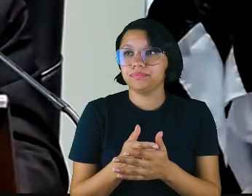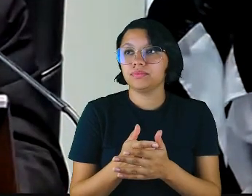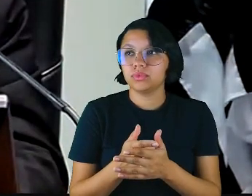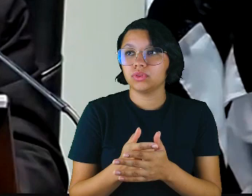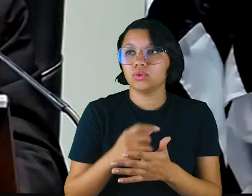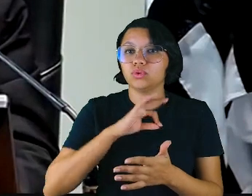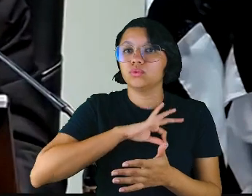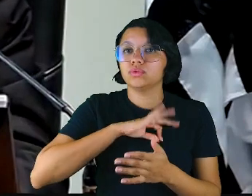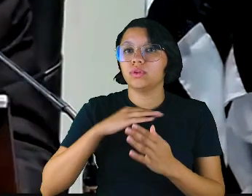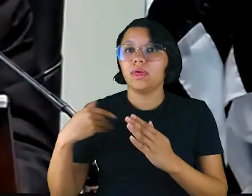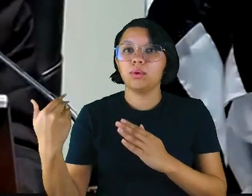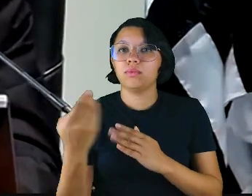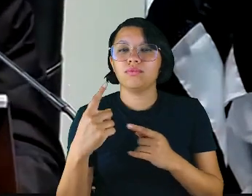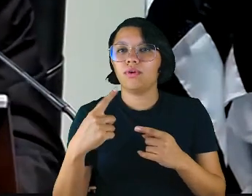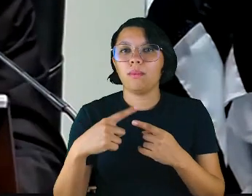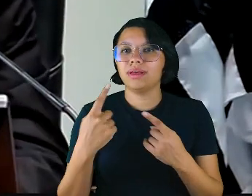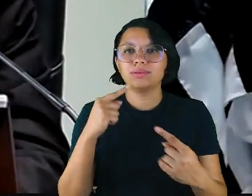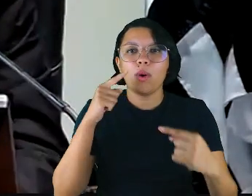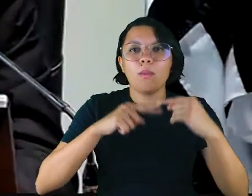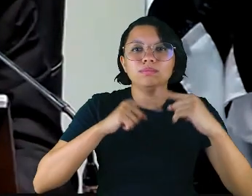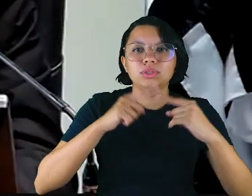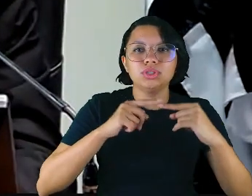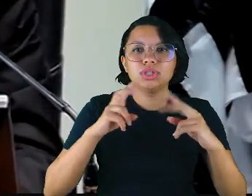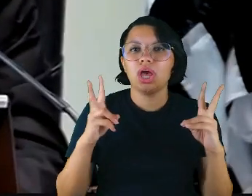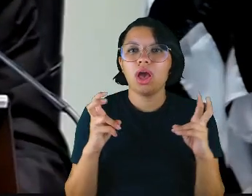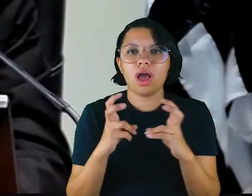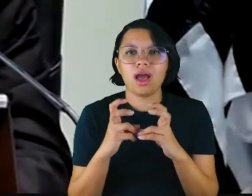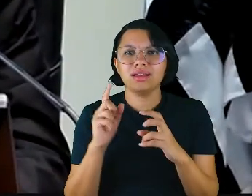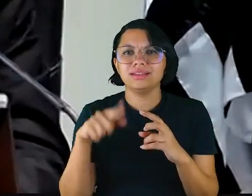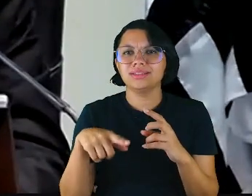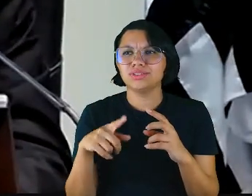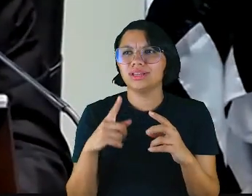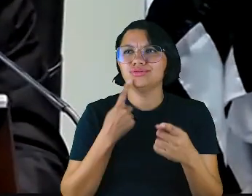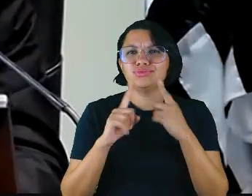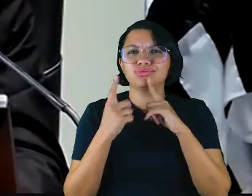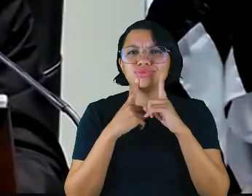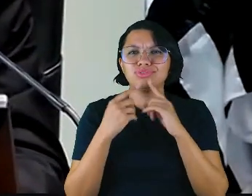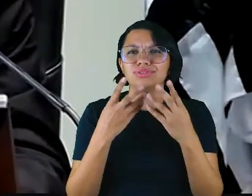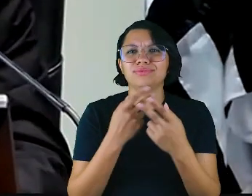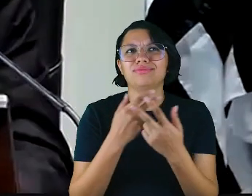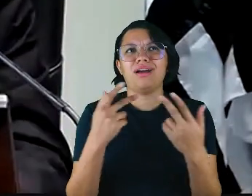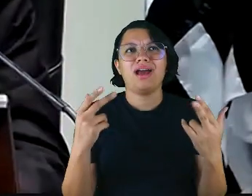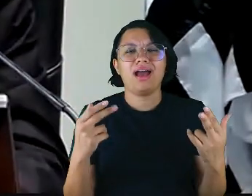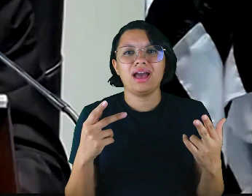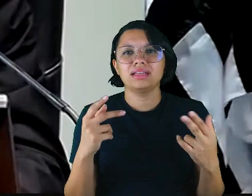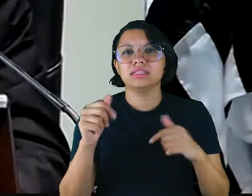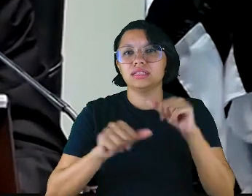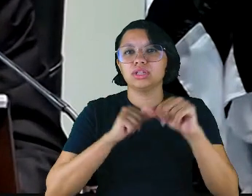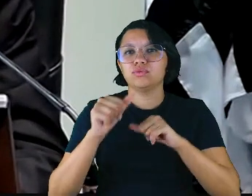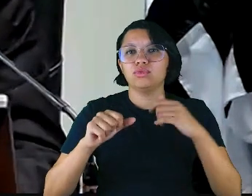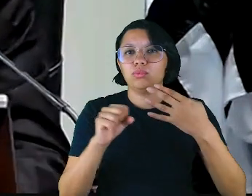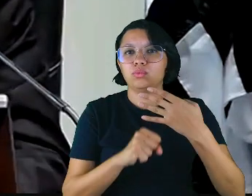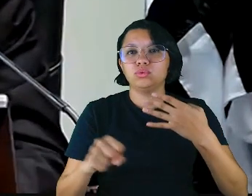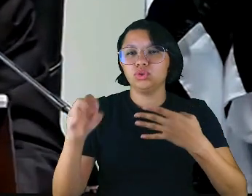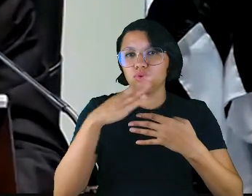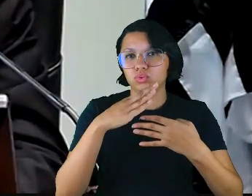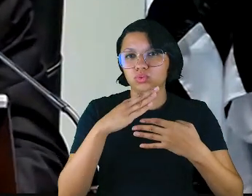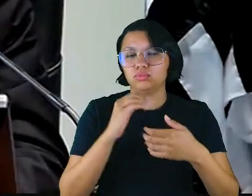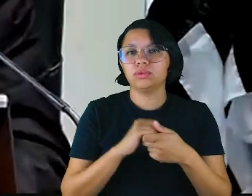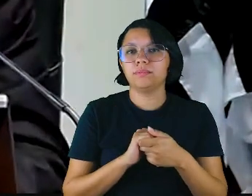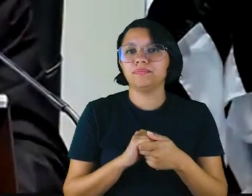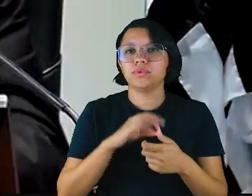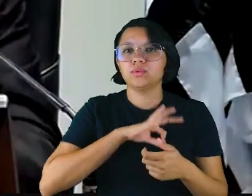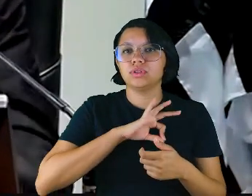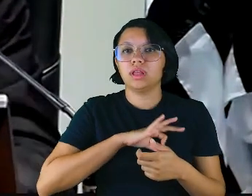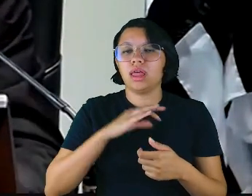salário por fora, mas o salário por fora não é objeto da lide. Essa é a parte paradoxal, isso já foi discutido inúmeras vezes, já virou súmula vinculante. O salário